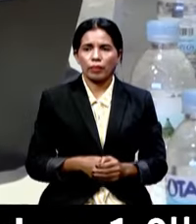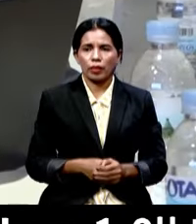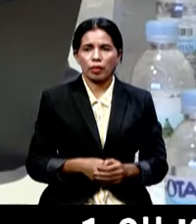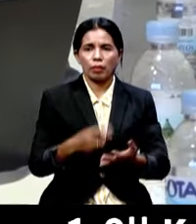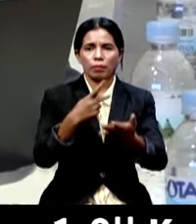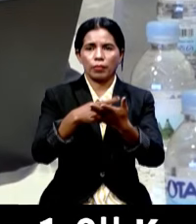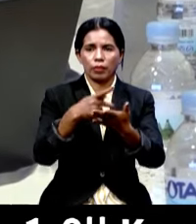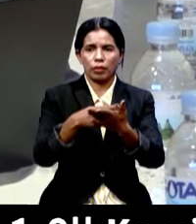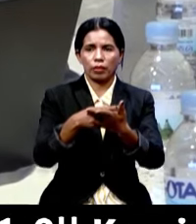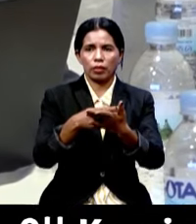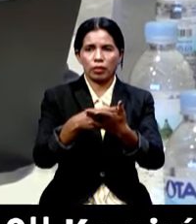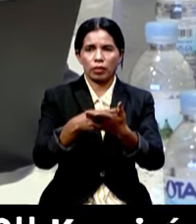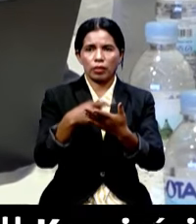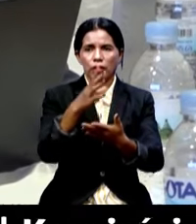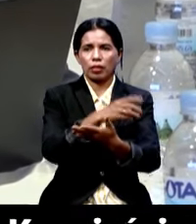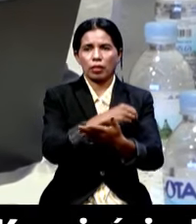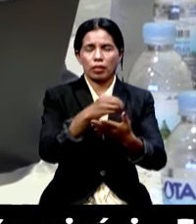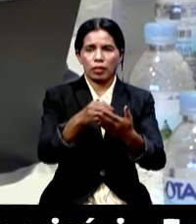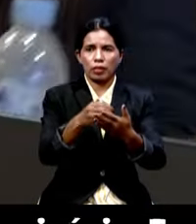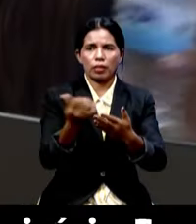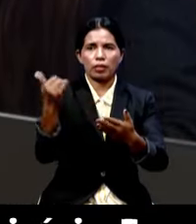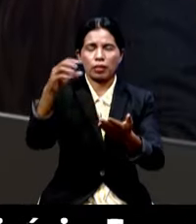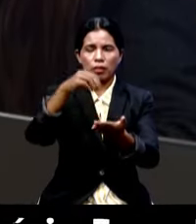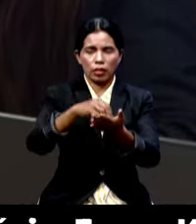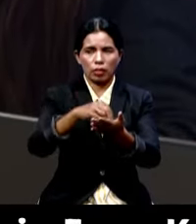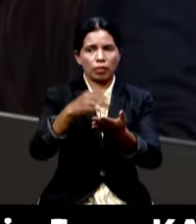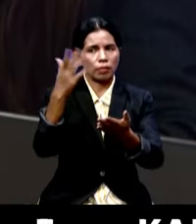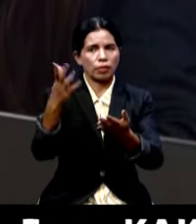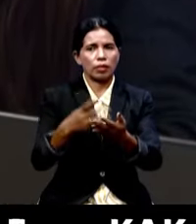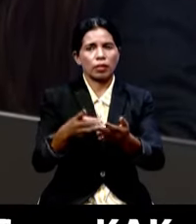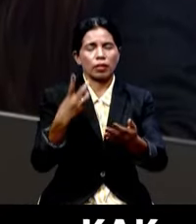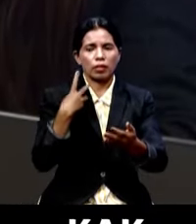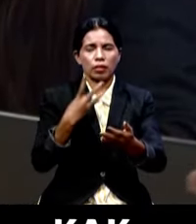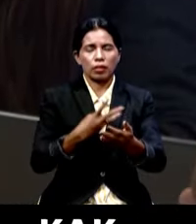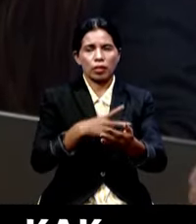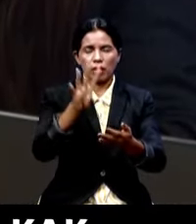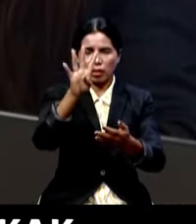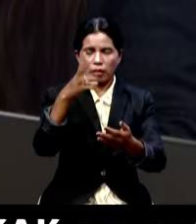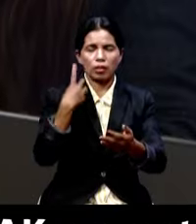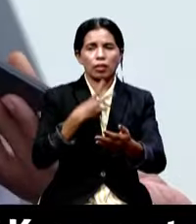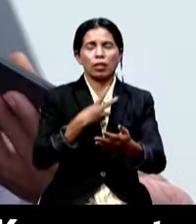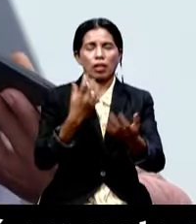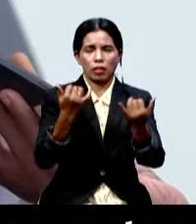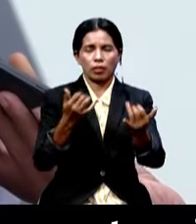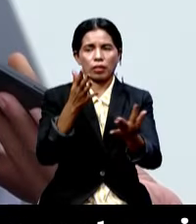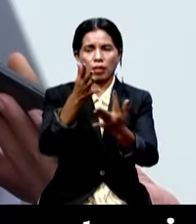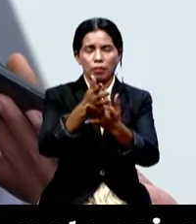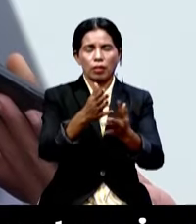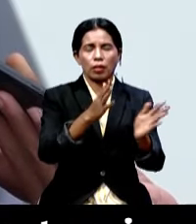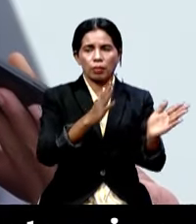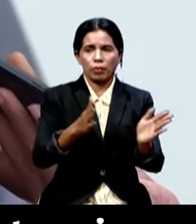projeto anterior, né, 60, certa ela, nebe, ita Hat, né, ita agora está mais no processo